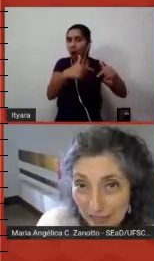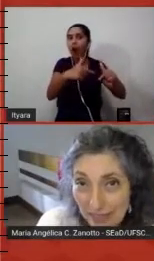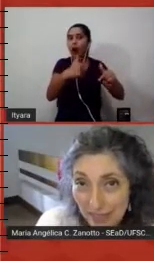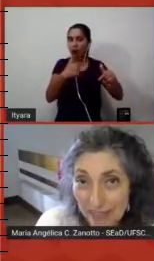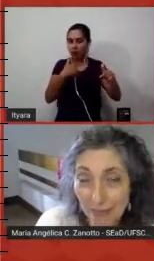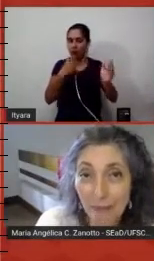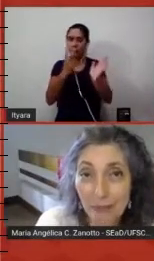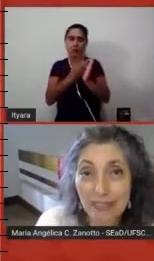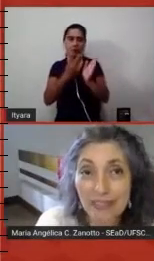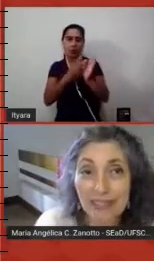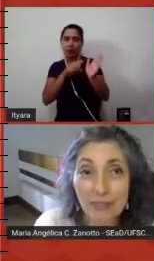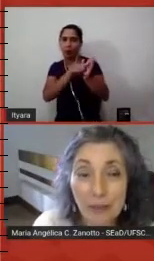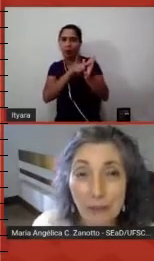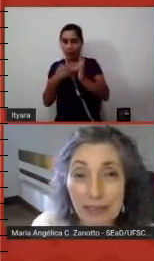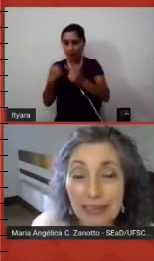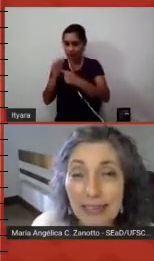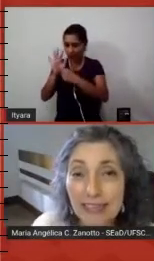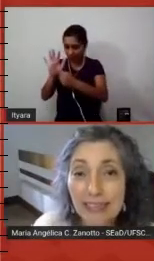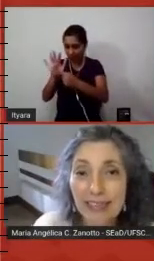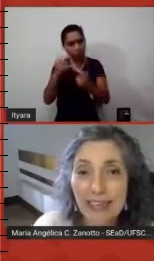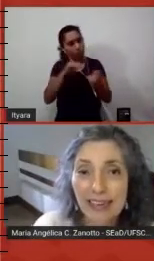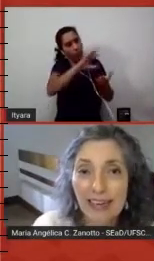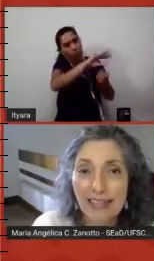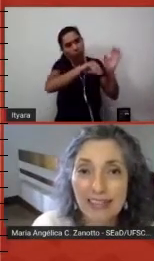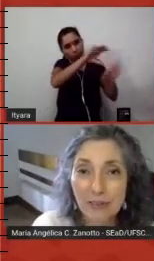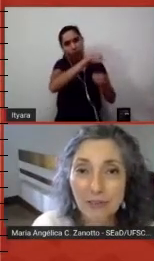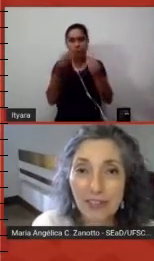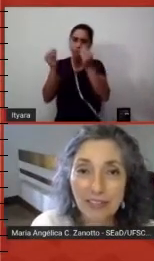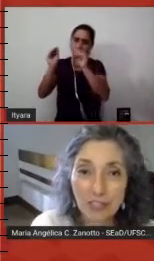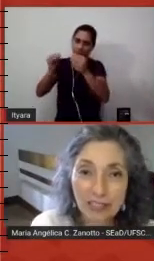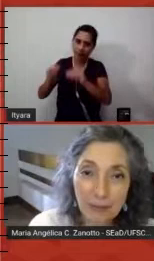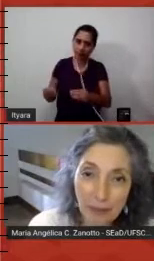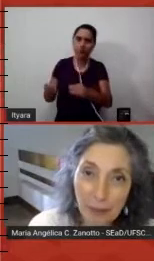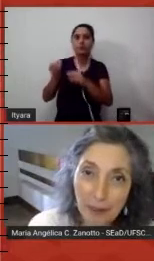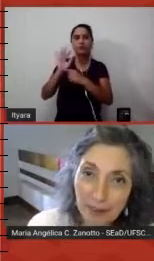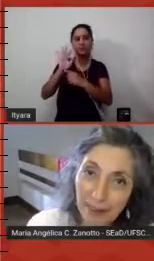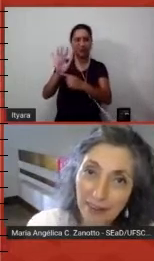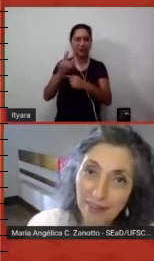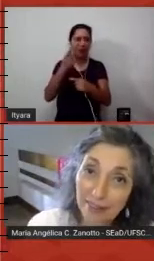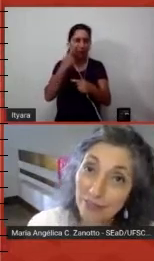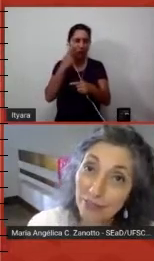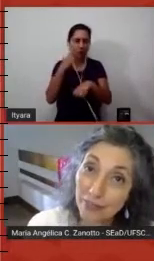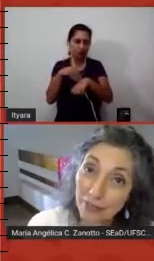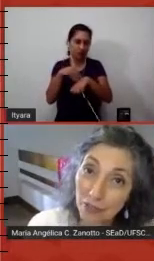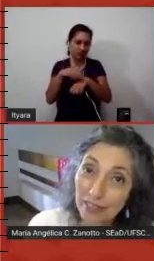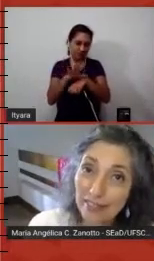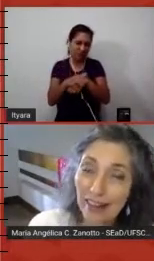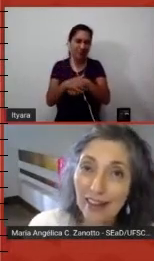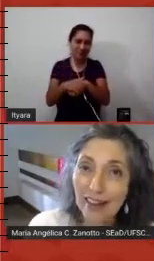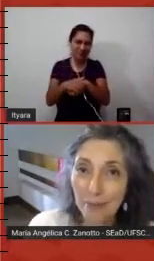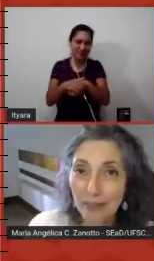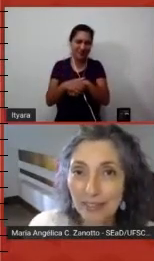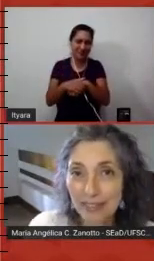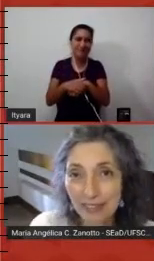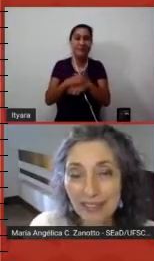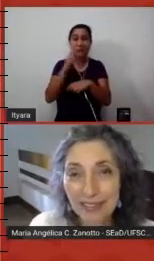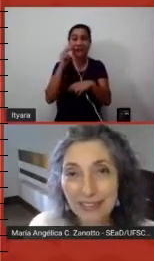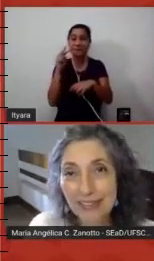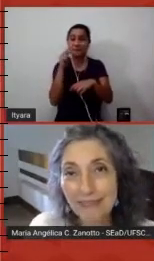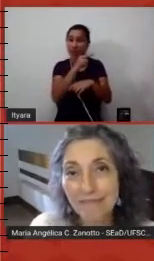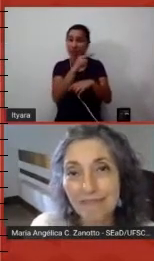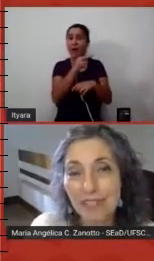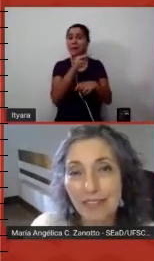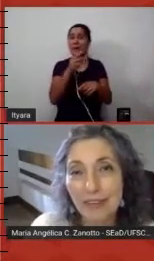consulta desta minha apresentação também. Então, fica a dica também para visualizar a palestra